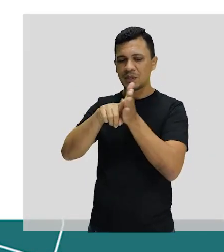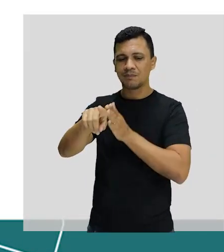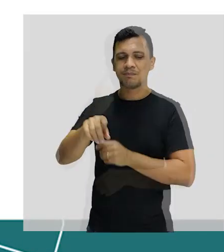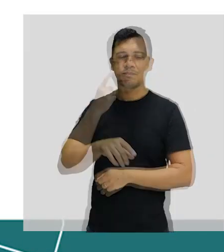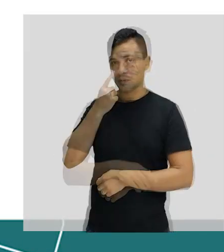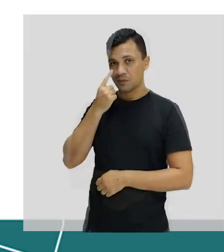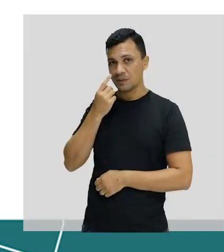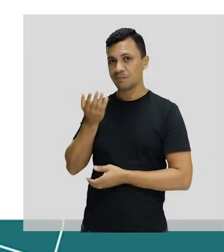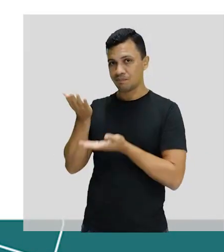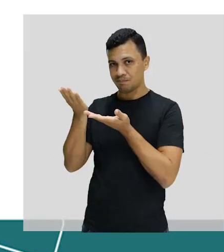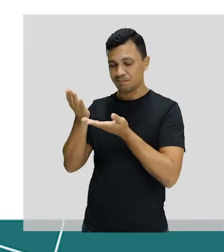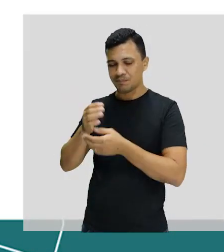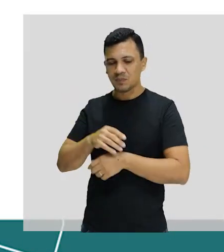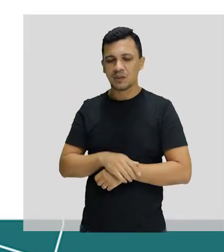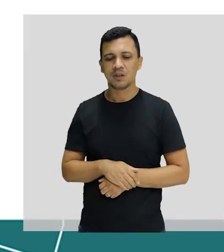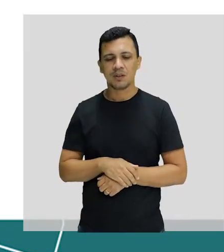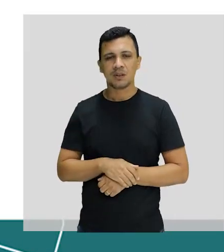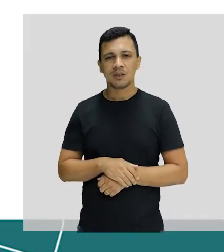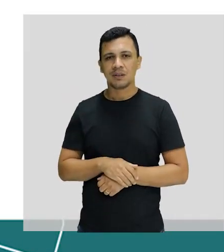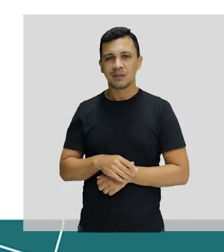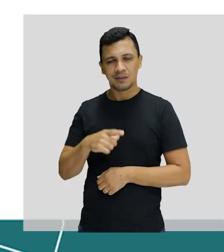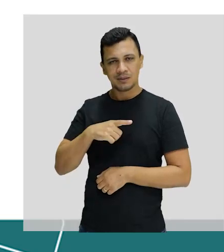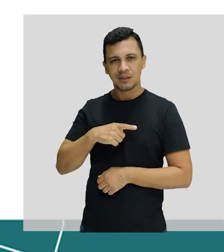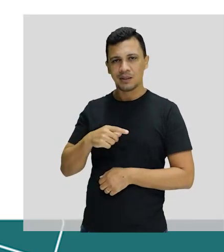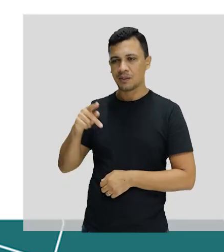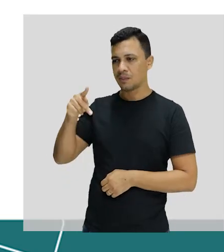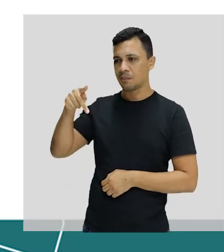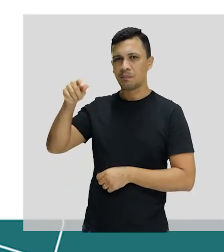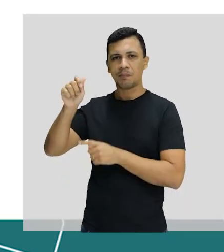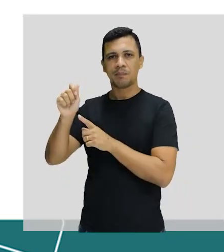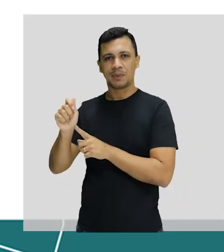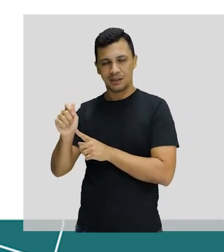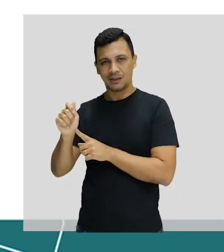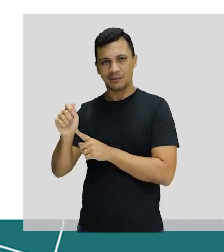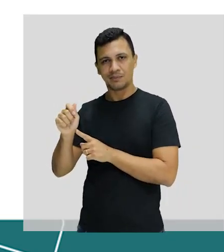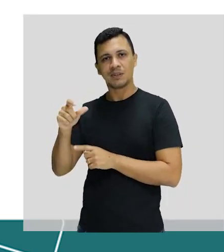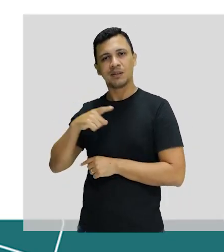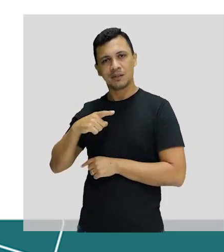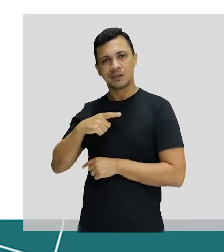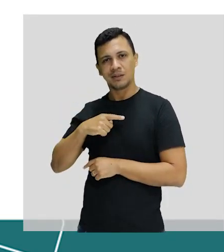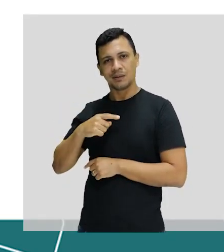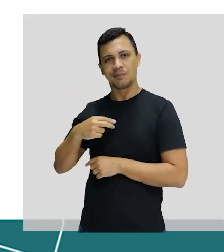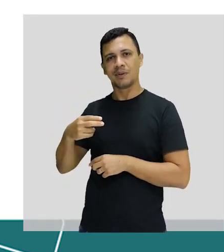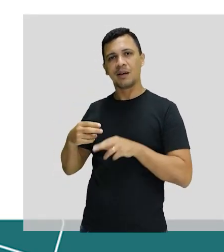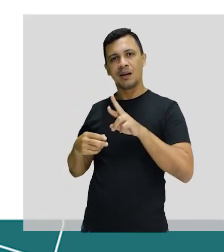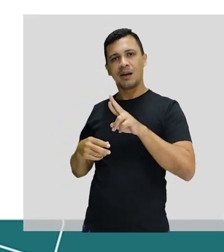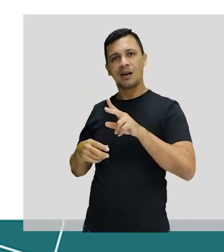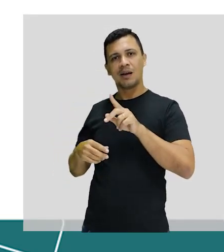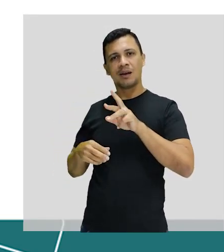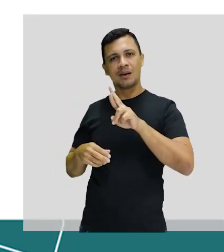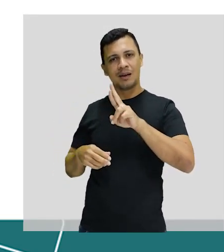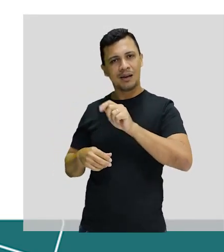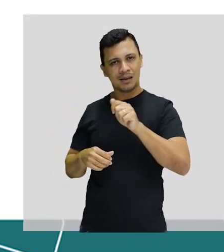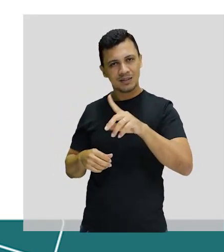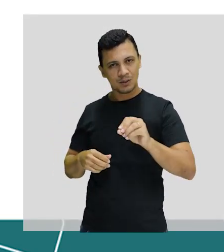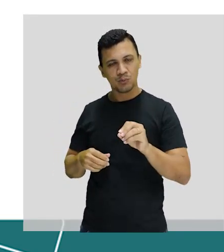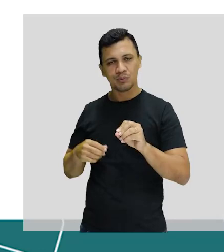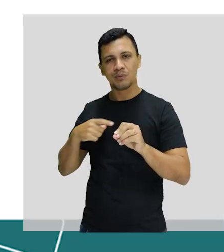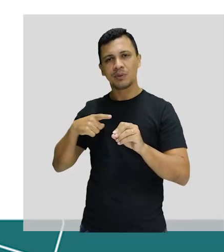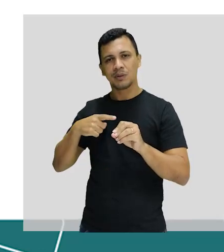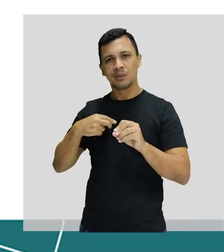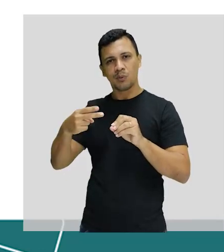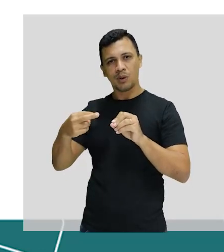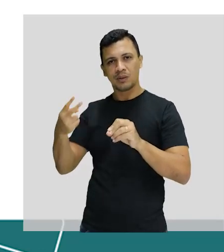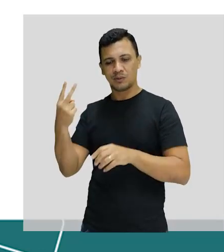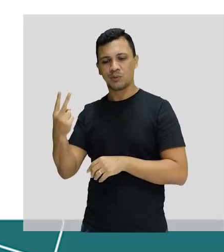seguinte. Considerando a PA de razão 2 e o primeiro termo igual a 2 e a PG que